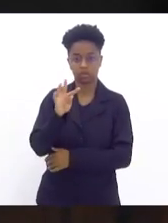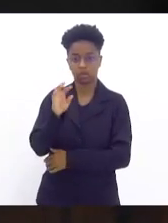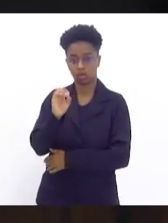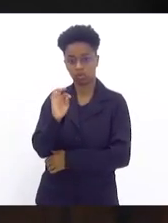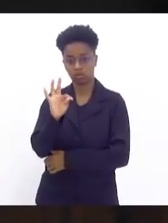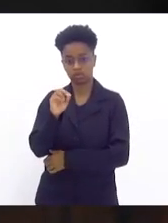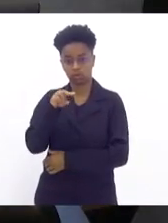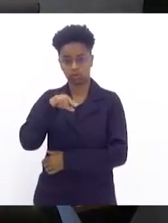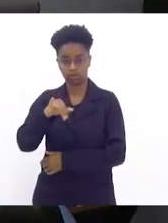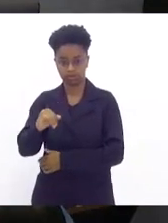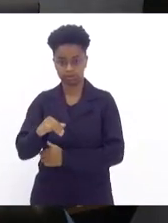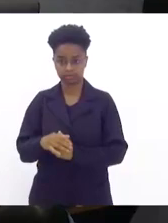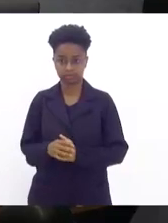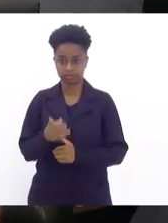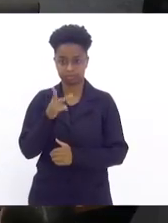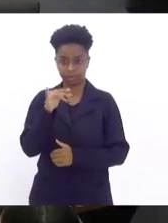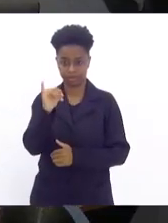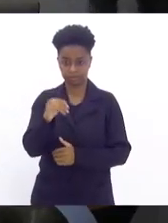Paula